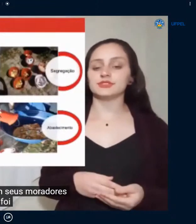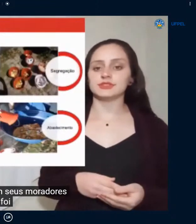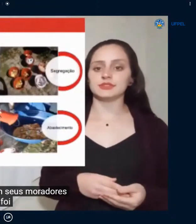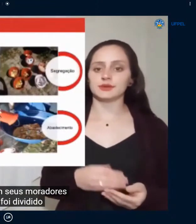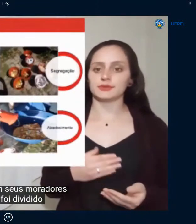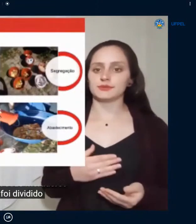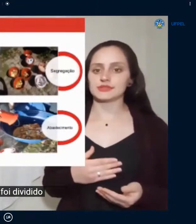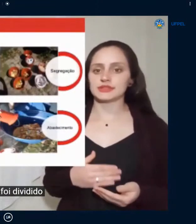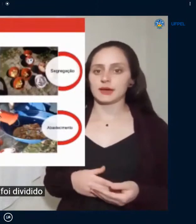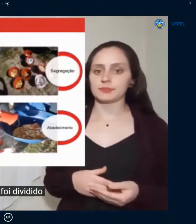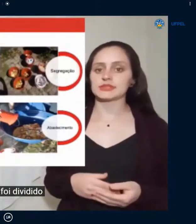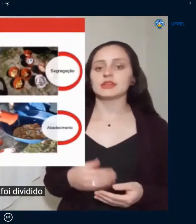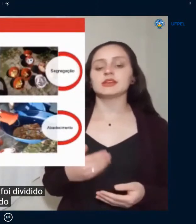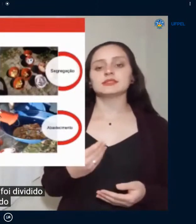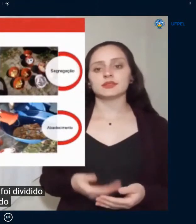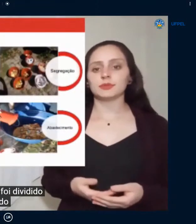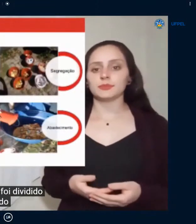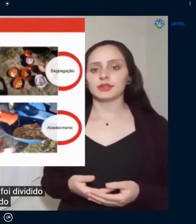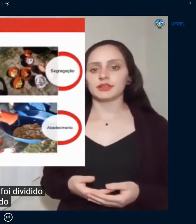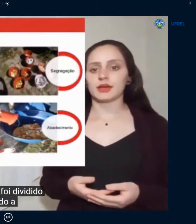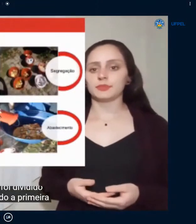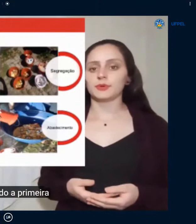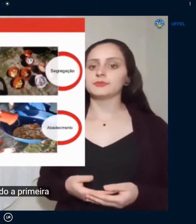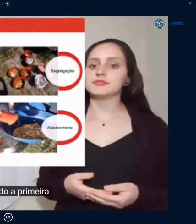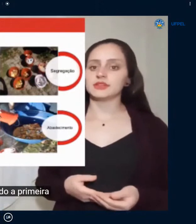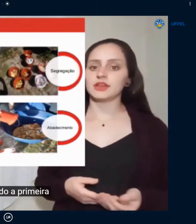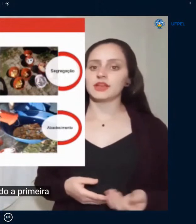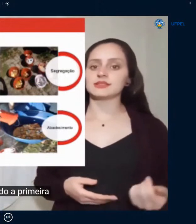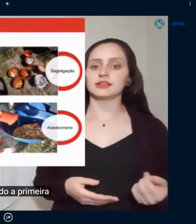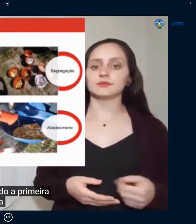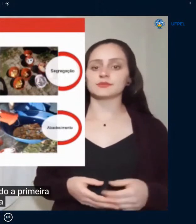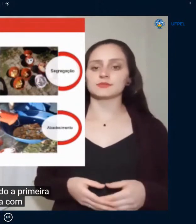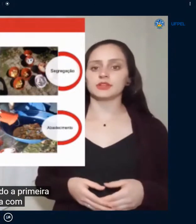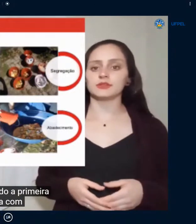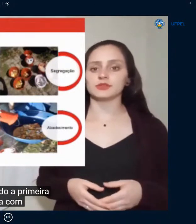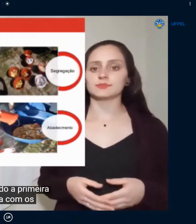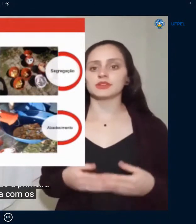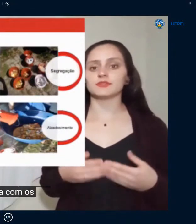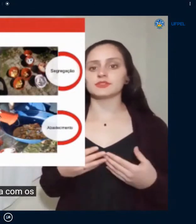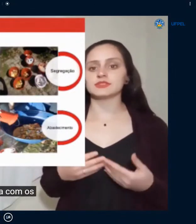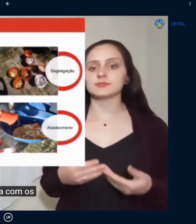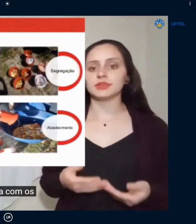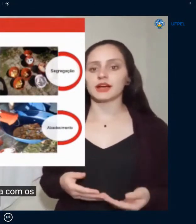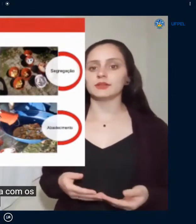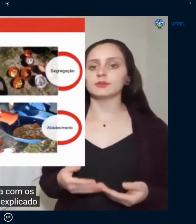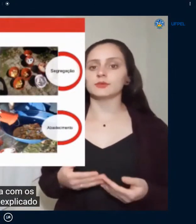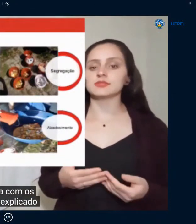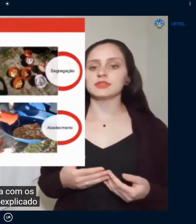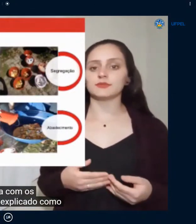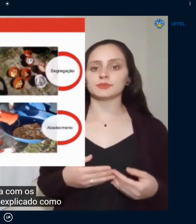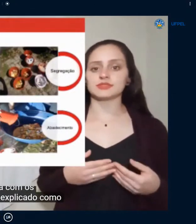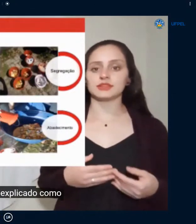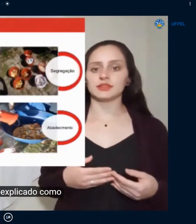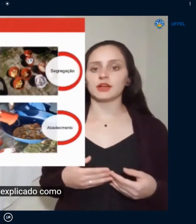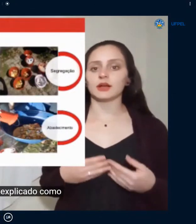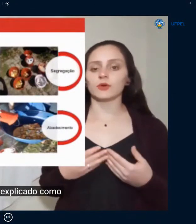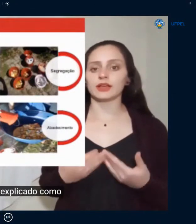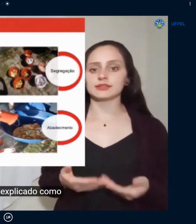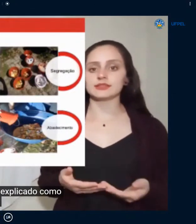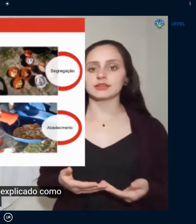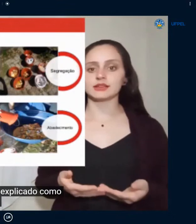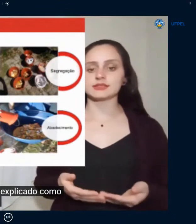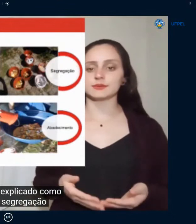foi dividida, então, em duas etapas, sendo a primeira etapa uma oficina realizada com os moradores, para que fosse explicado como se deve proceder